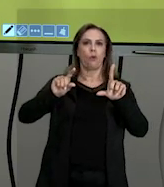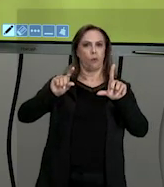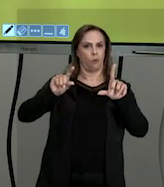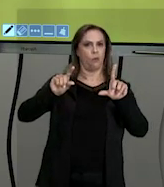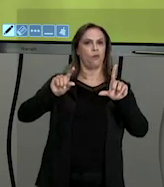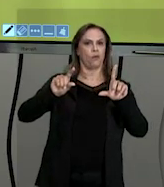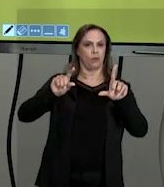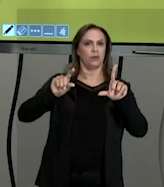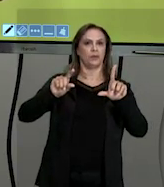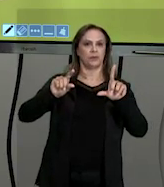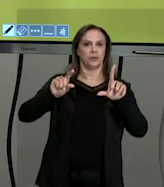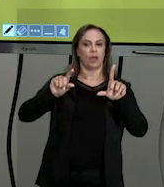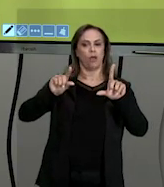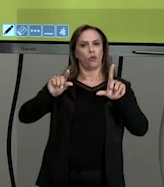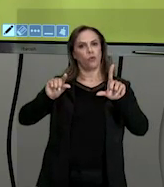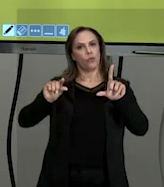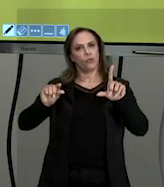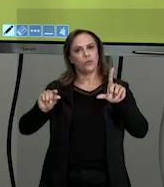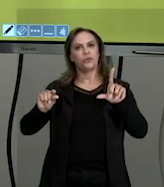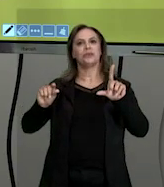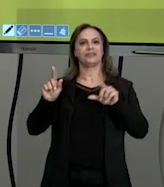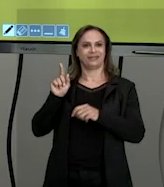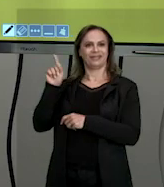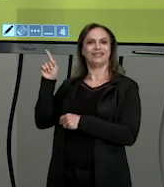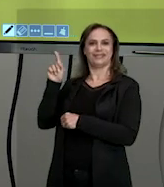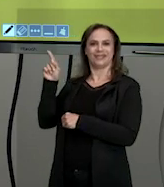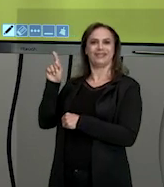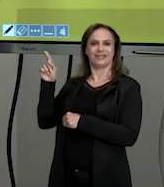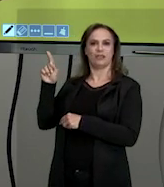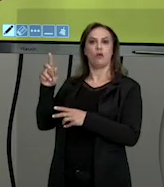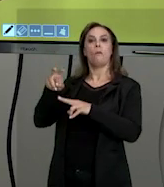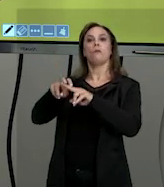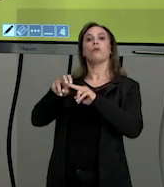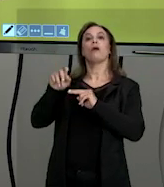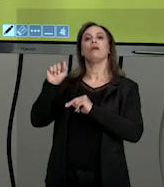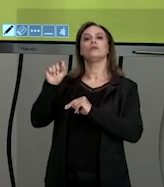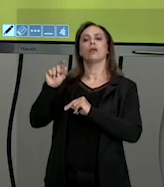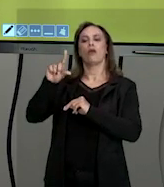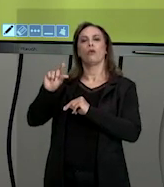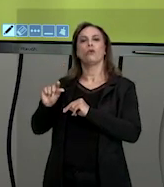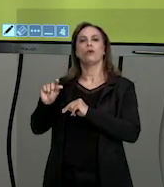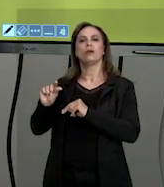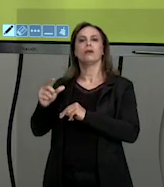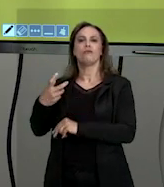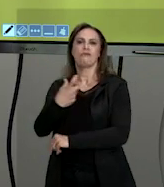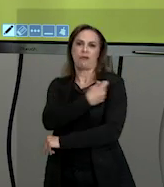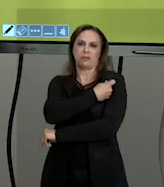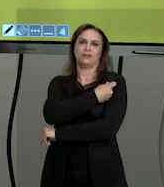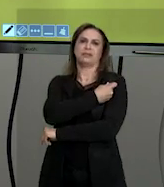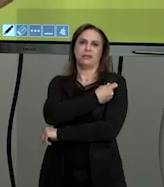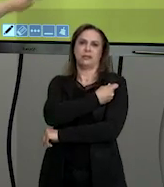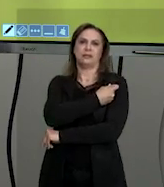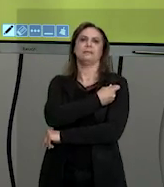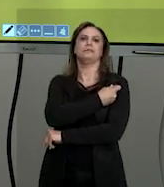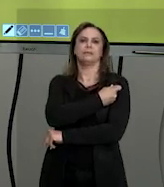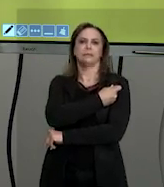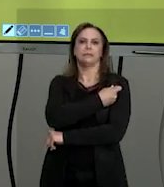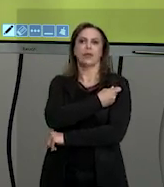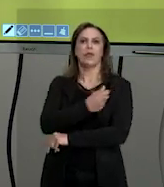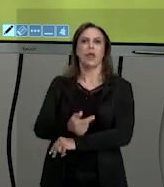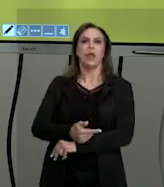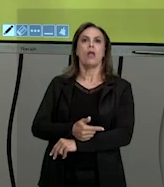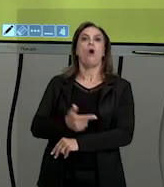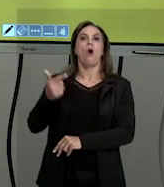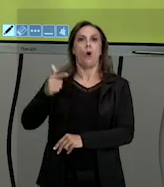ok? Onda reduzida por causa de vacina, tá? E uma segunda onda. Ah, então não estou entendendo